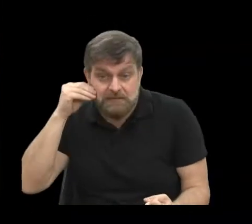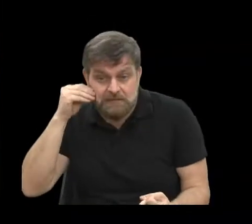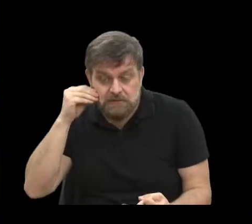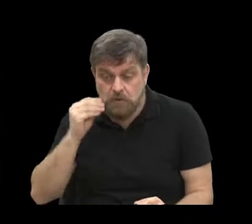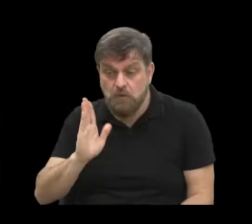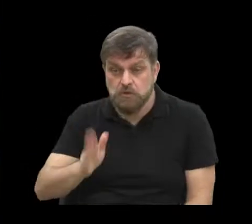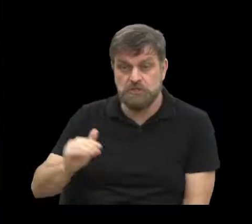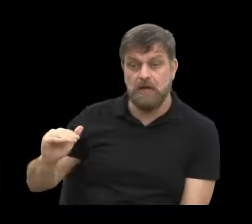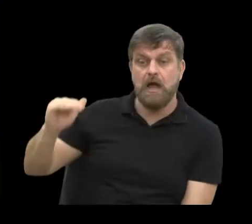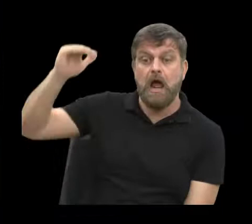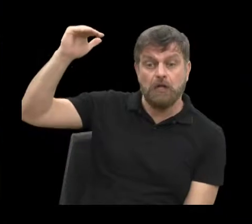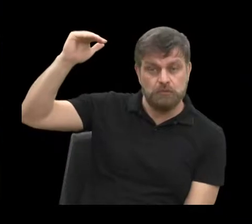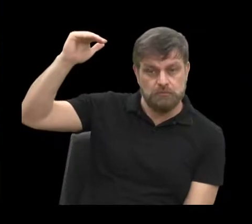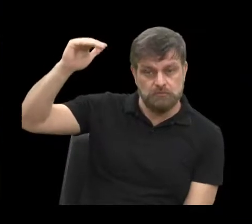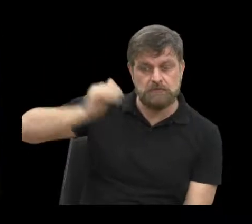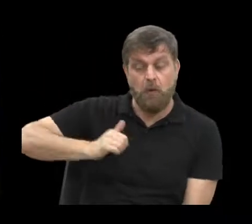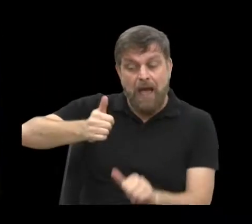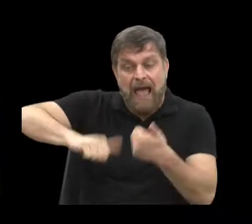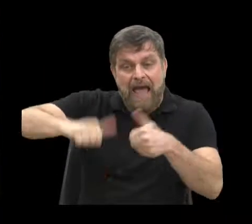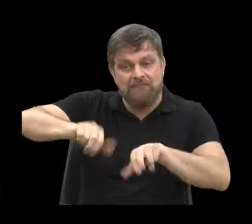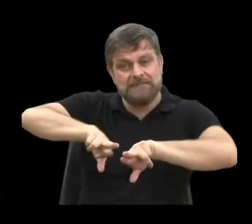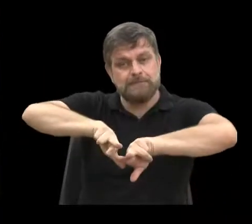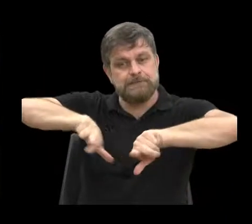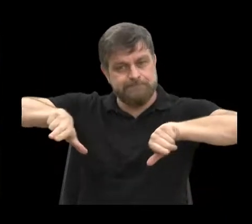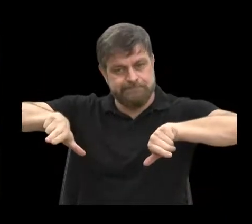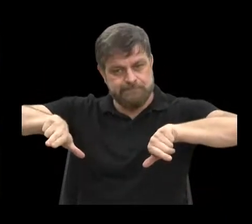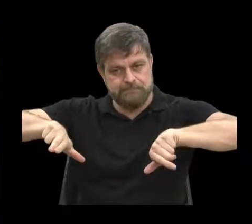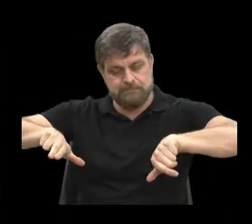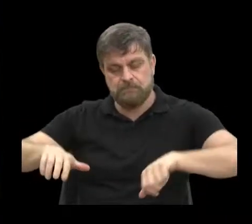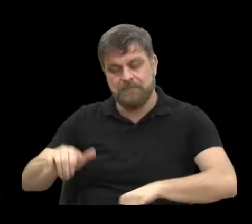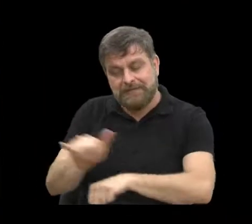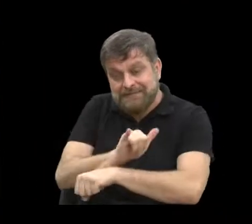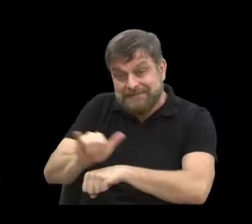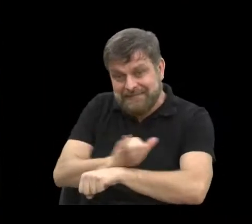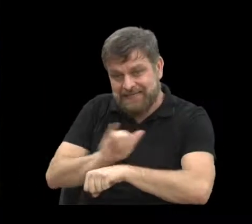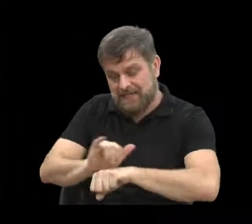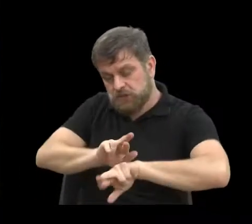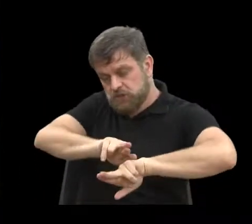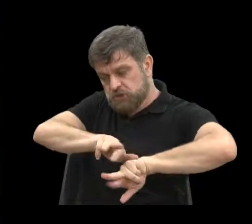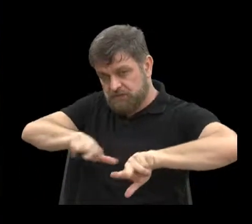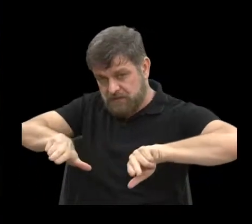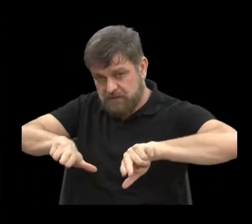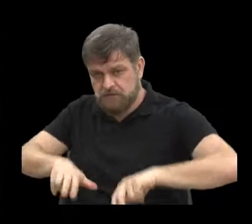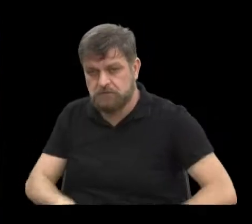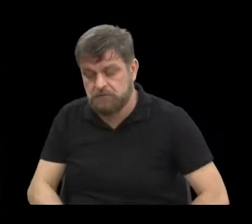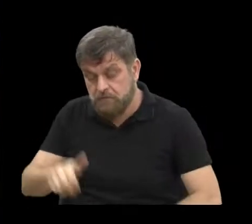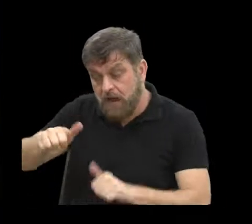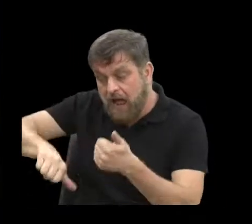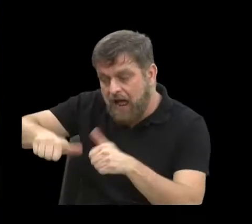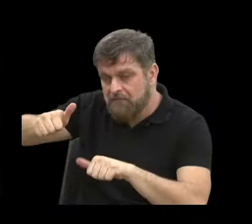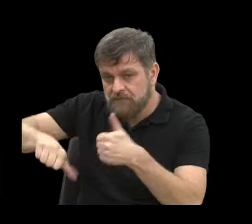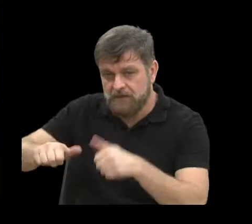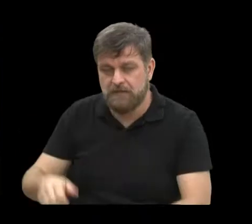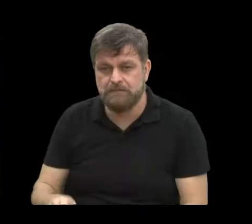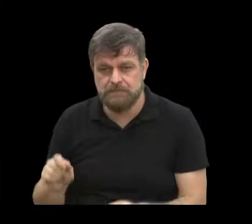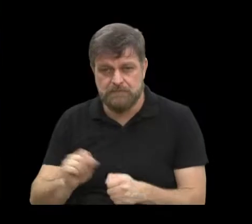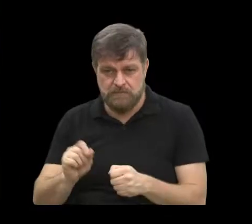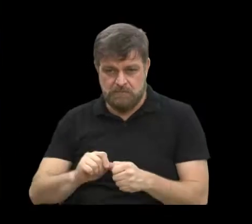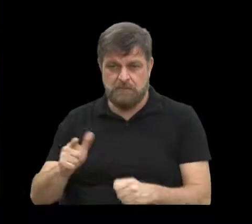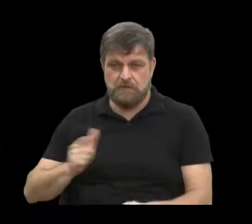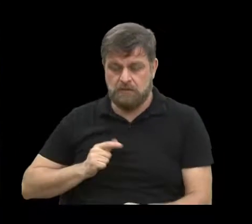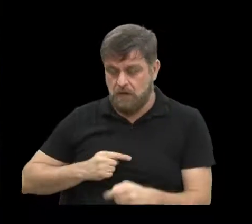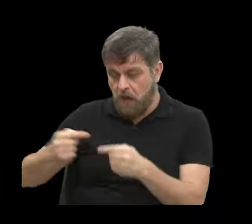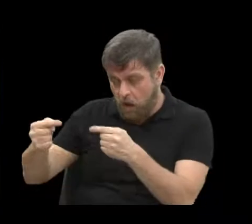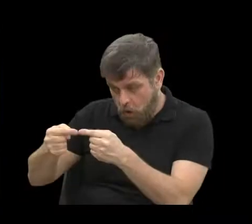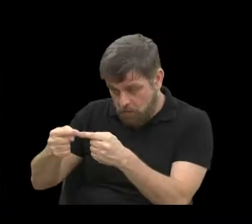é um adulto. Então, as avaliações, os instrumentos, eles são diferentes, tá? É feito algo